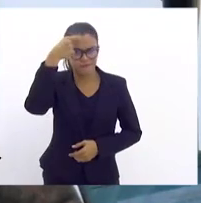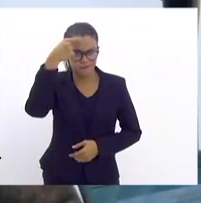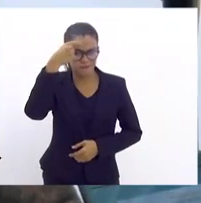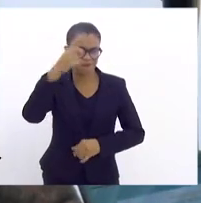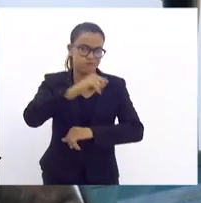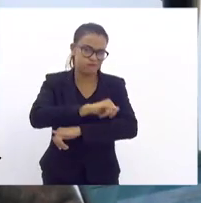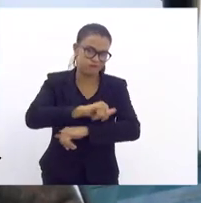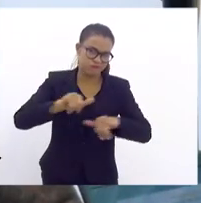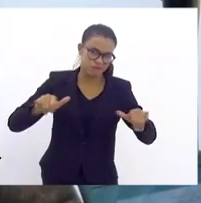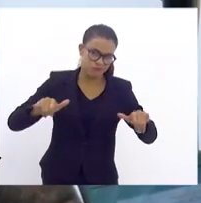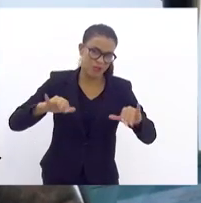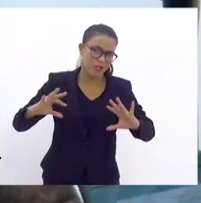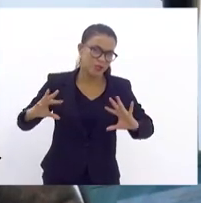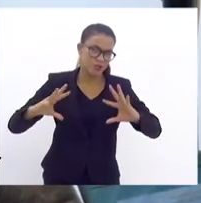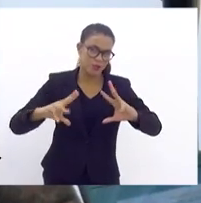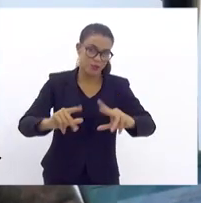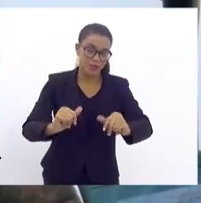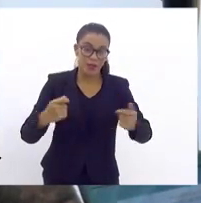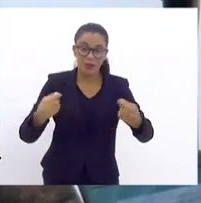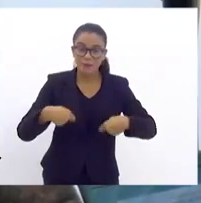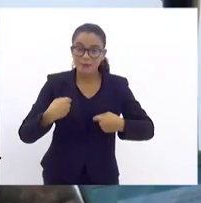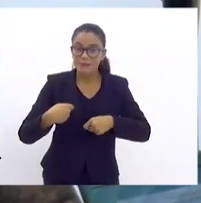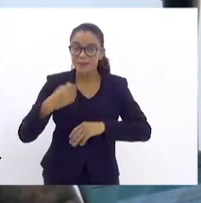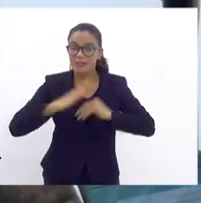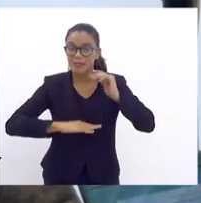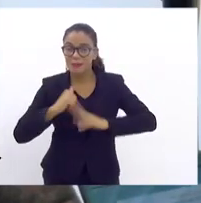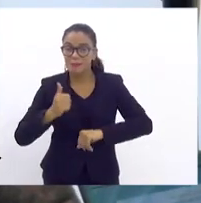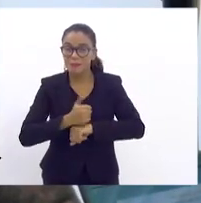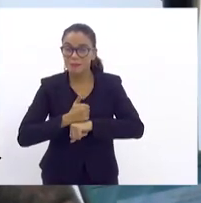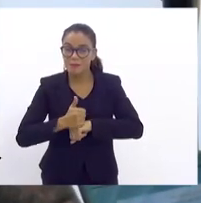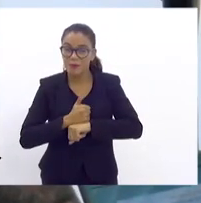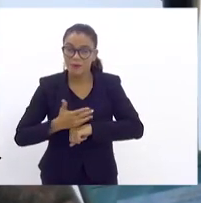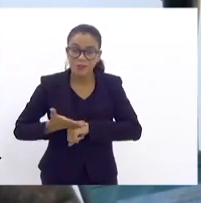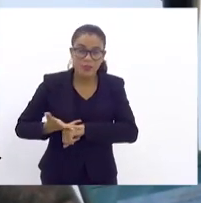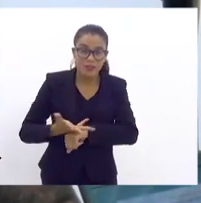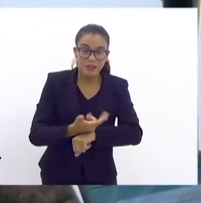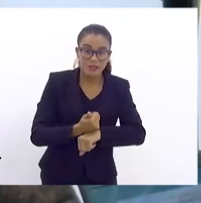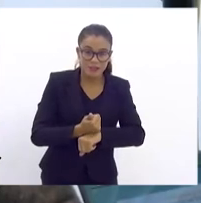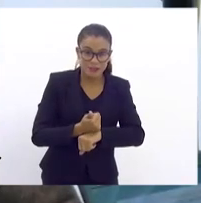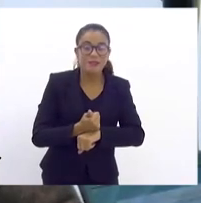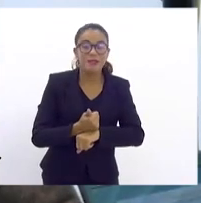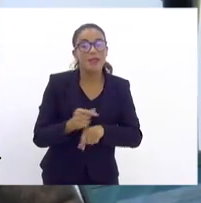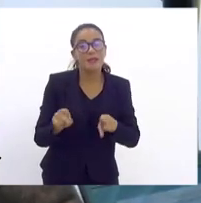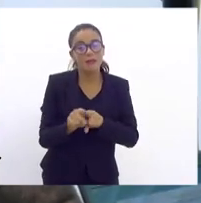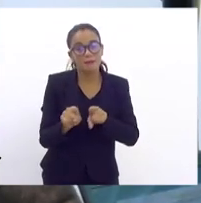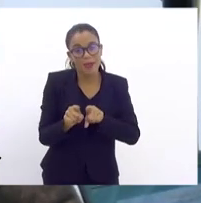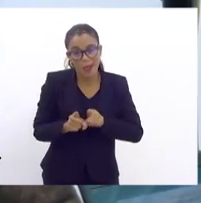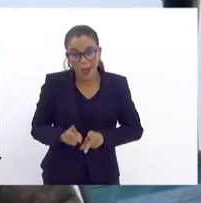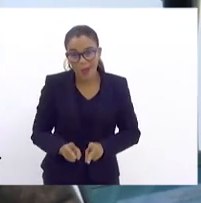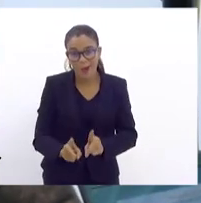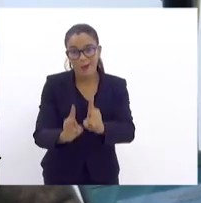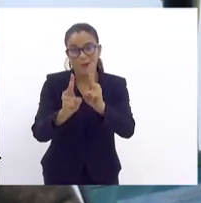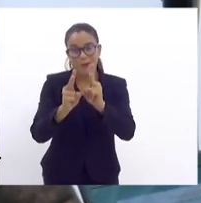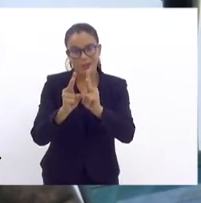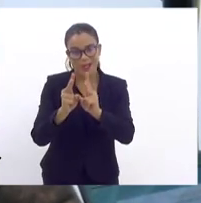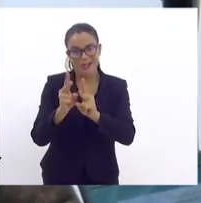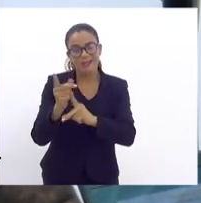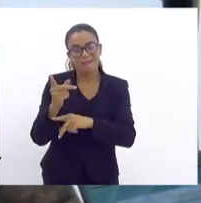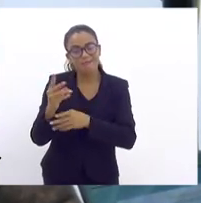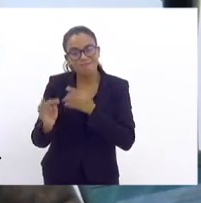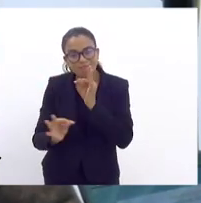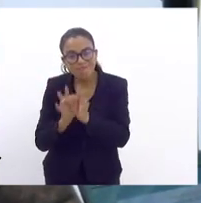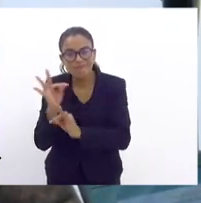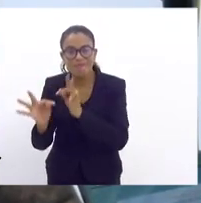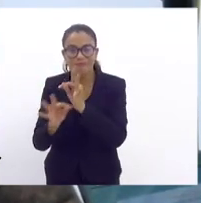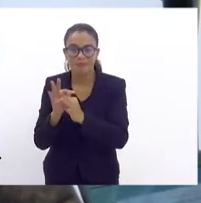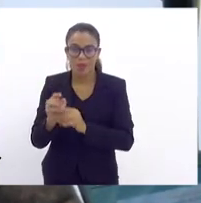a importância a gente precisa ter profissionais habilitados para fazer e depois a continuidade na reabilitação porque depois que eu